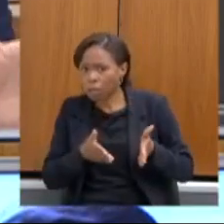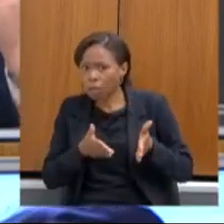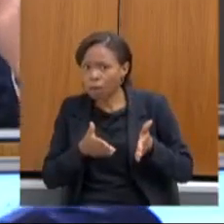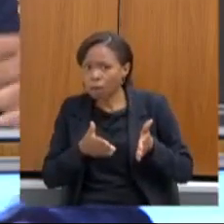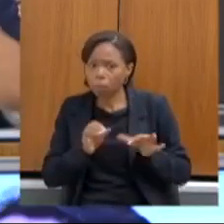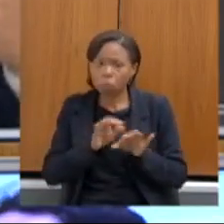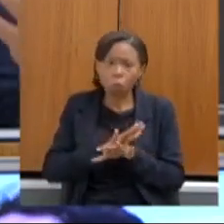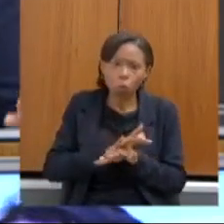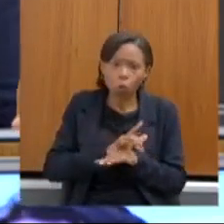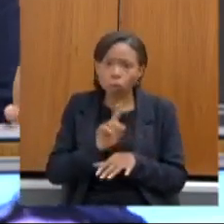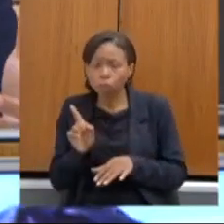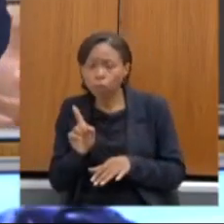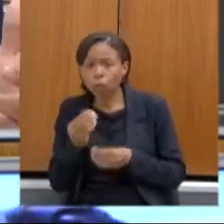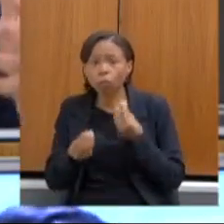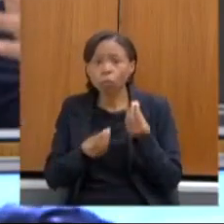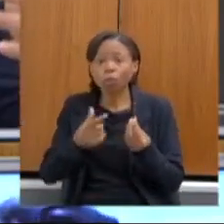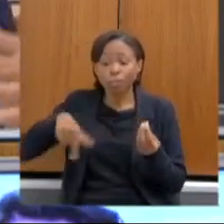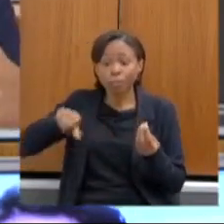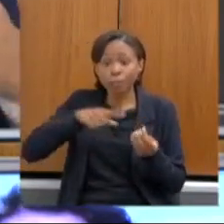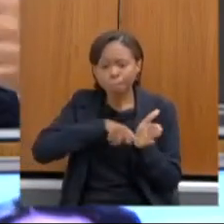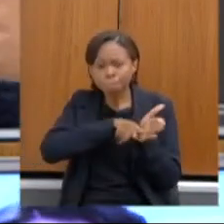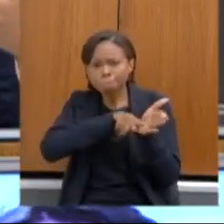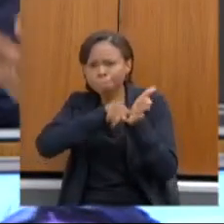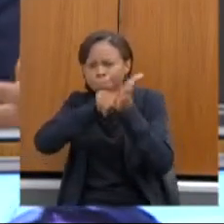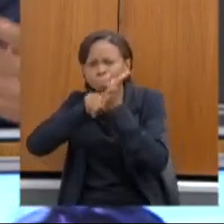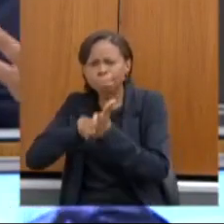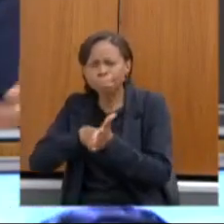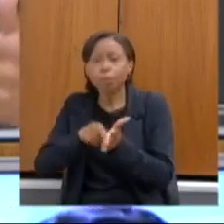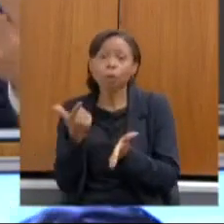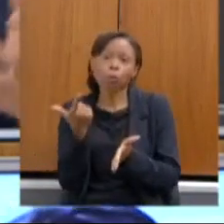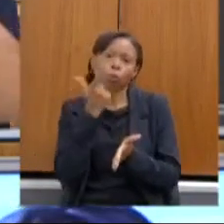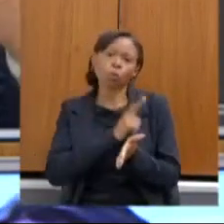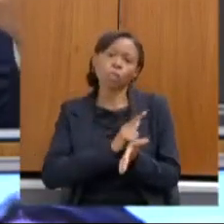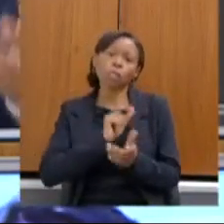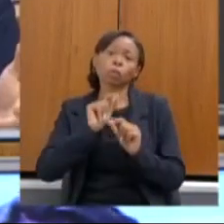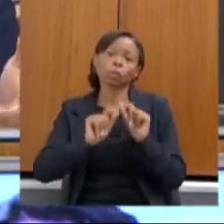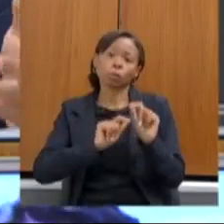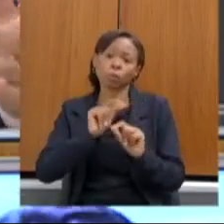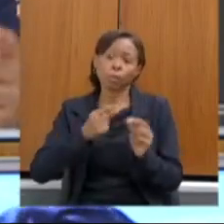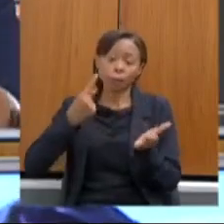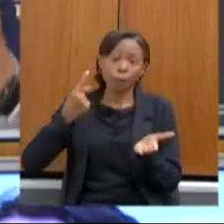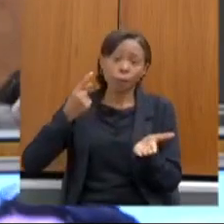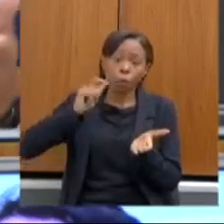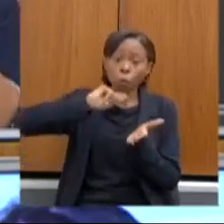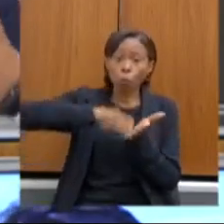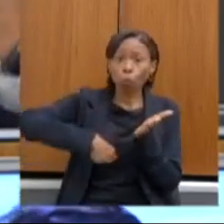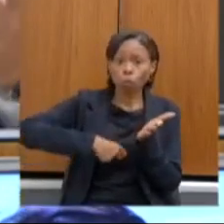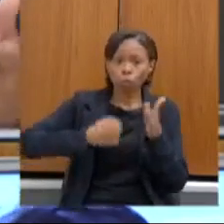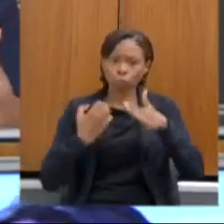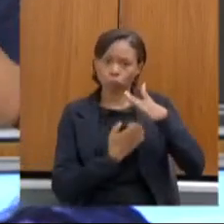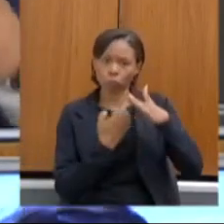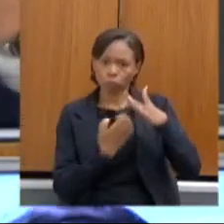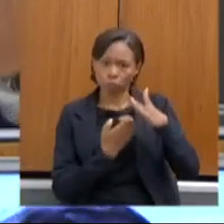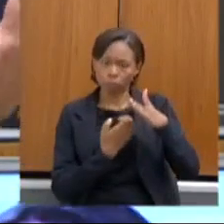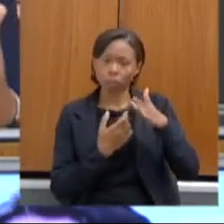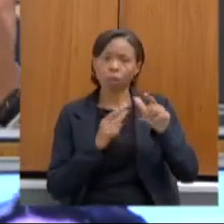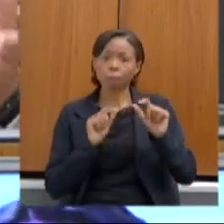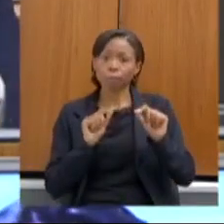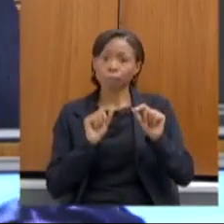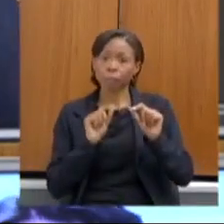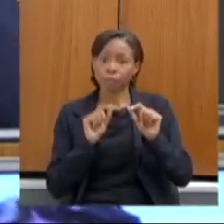esse mapeamento e envidar recursos de uma de contrato que estamos fazendo com empresas para a execução